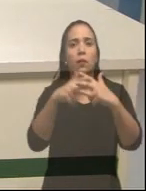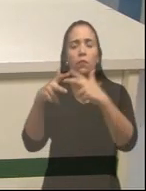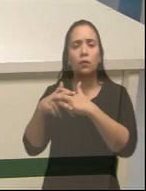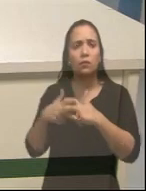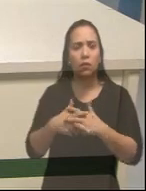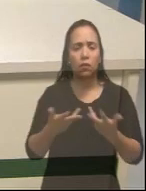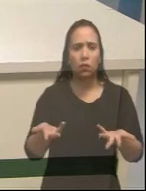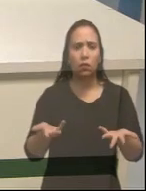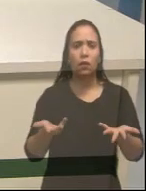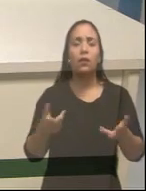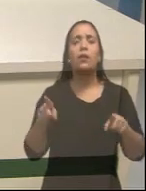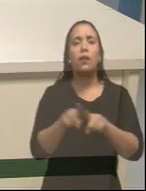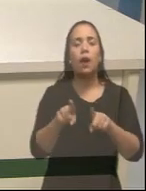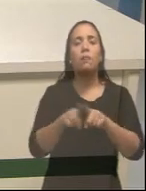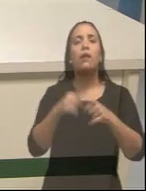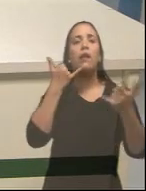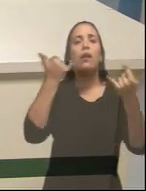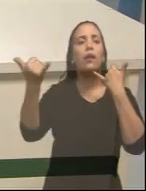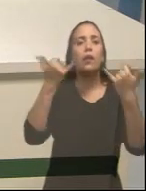Falsas chamadas.